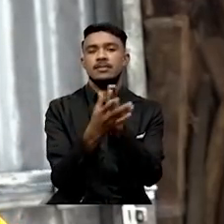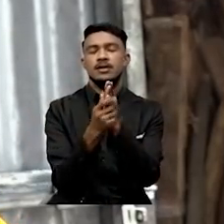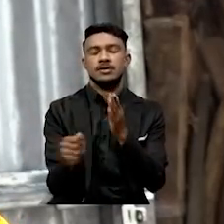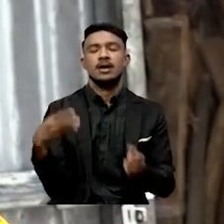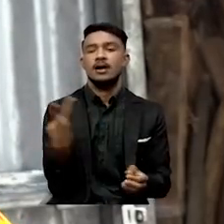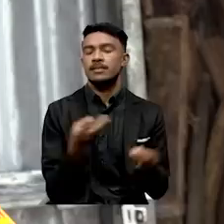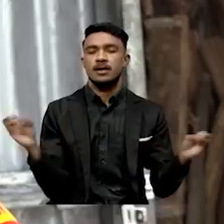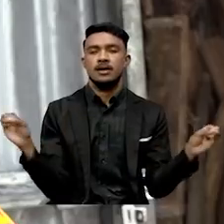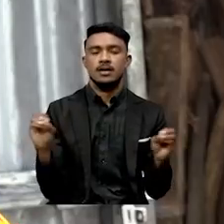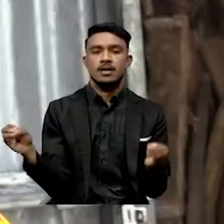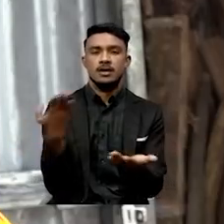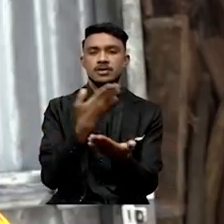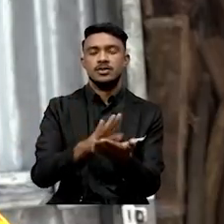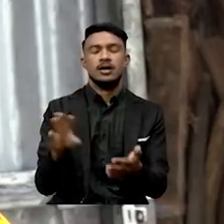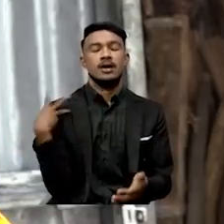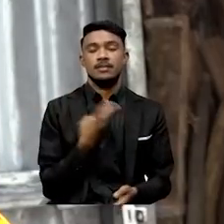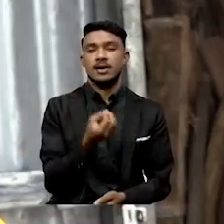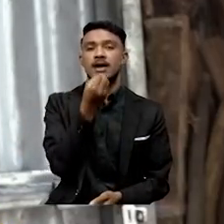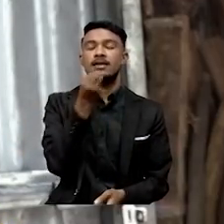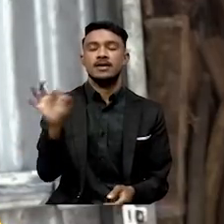sosa. Ami han mahansan yana.